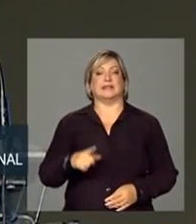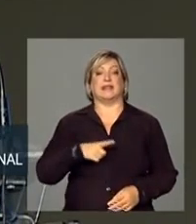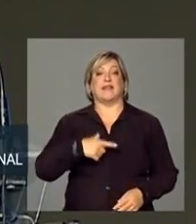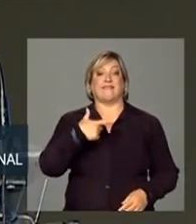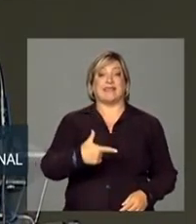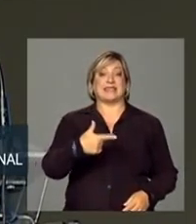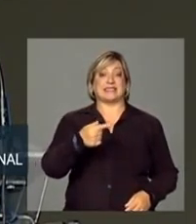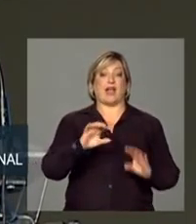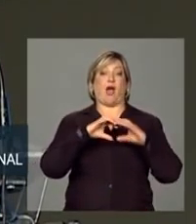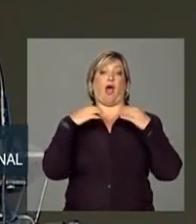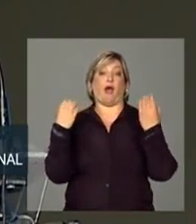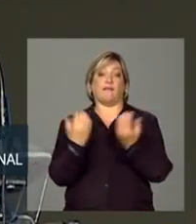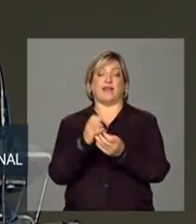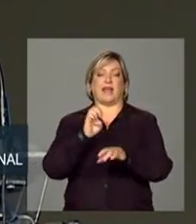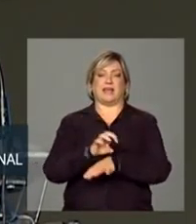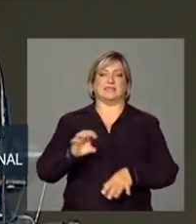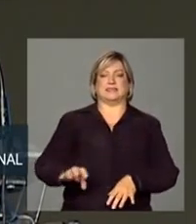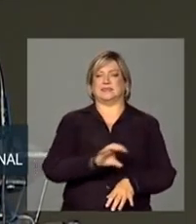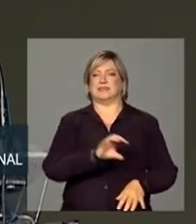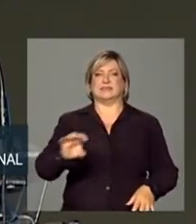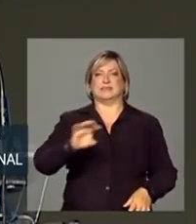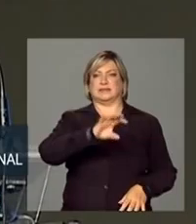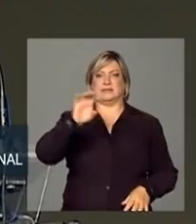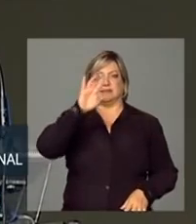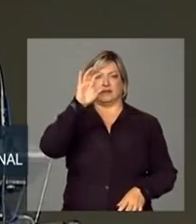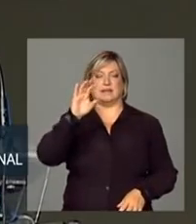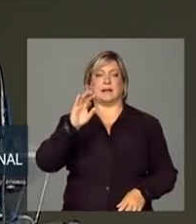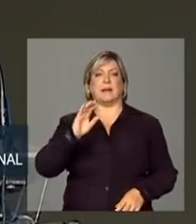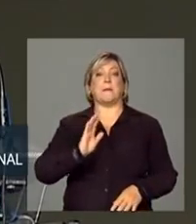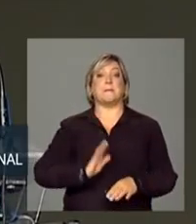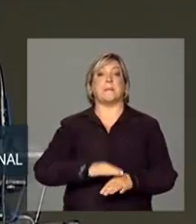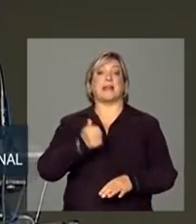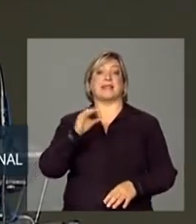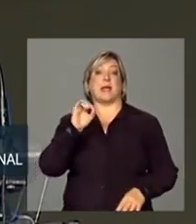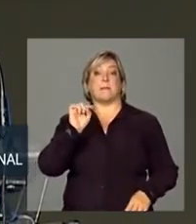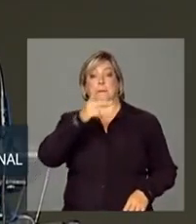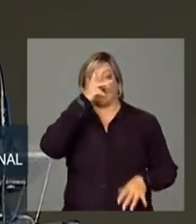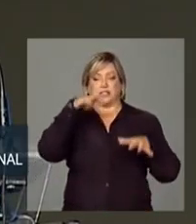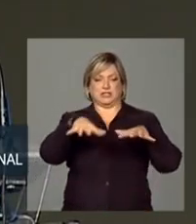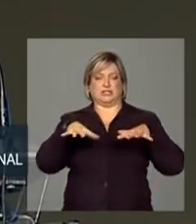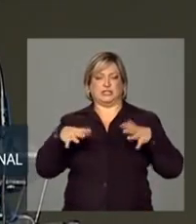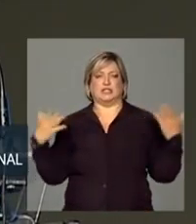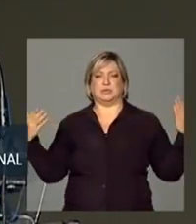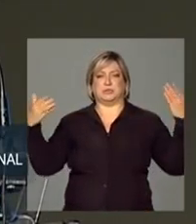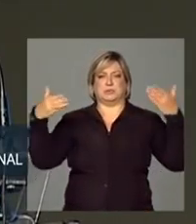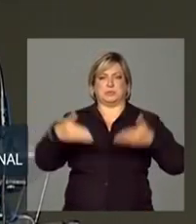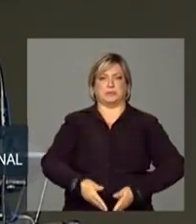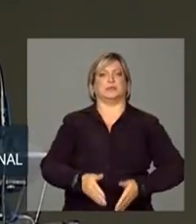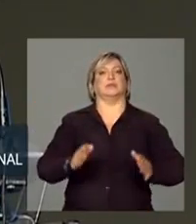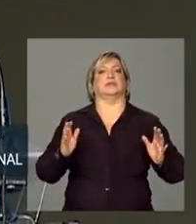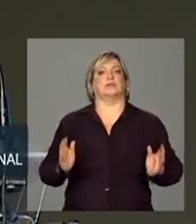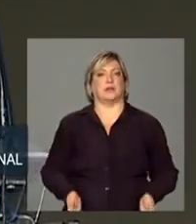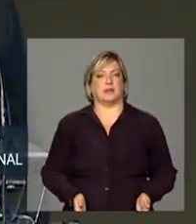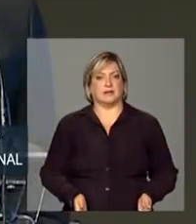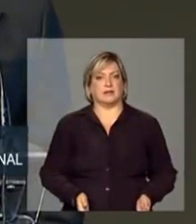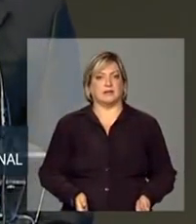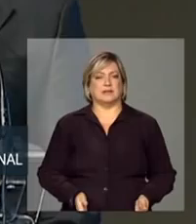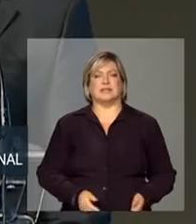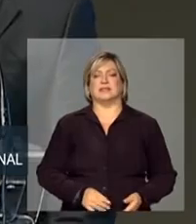mais ricas e importantes contribuições e reflexões sobre o Brasil que a gente quer